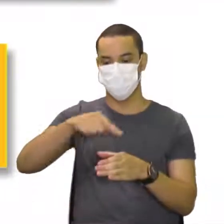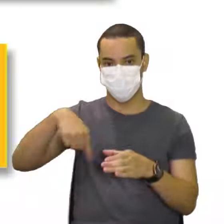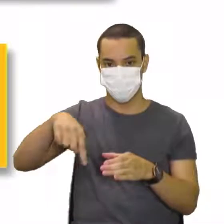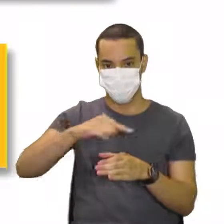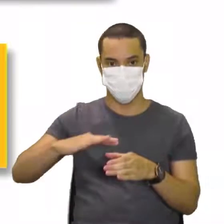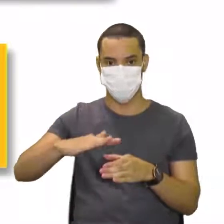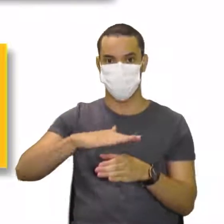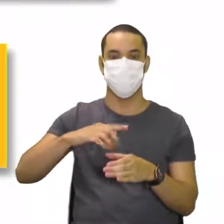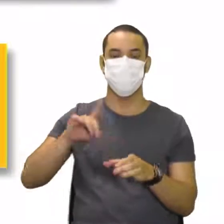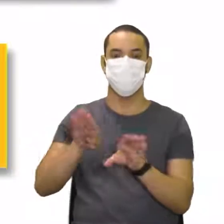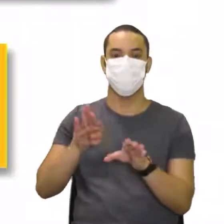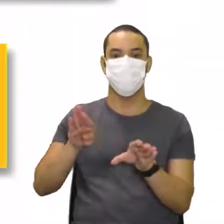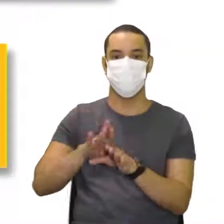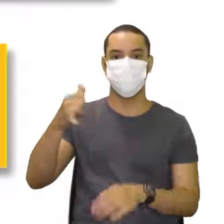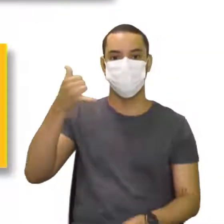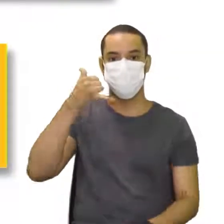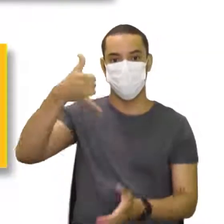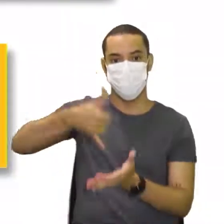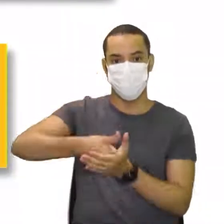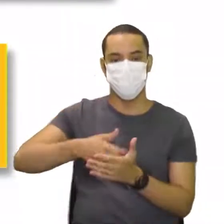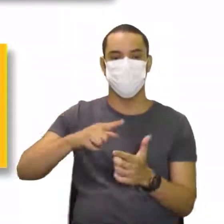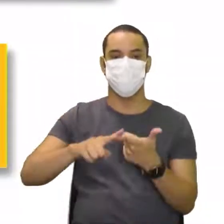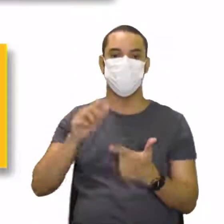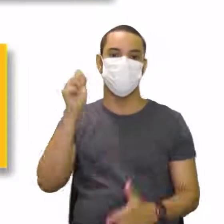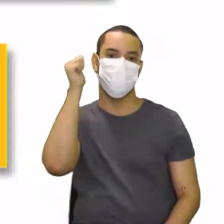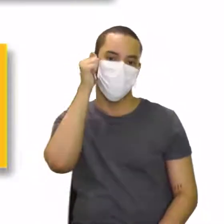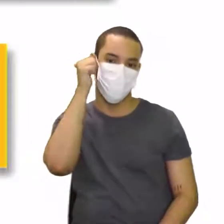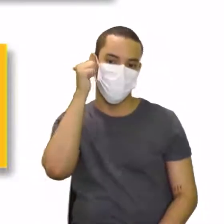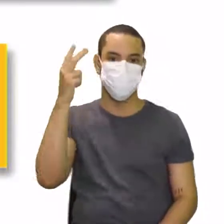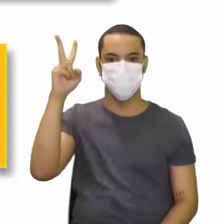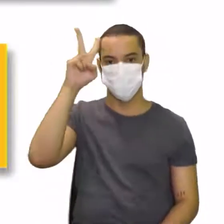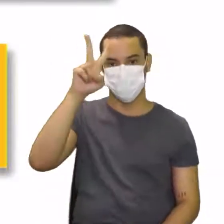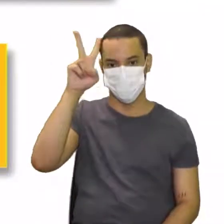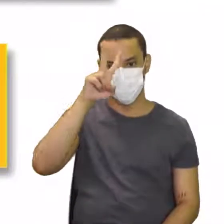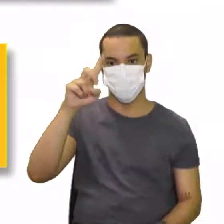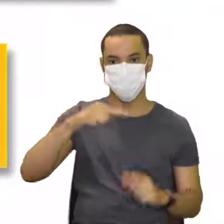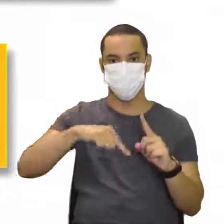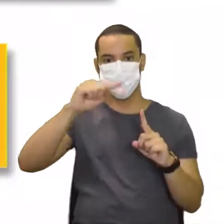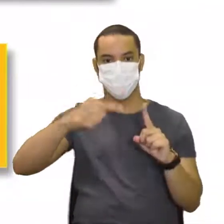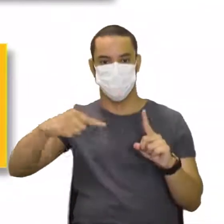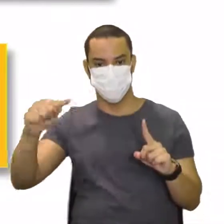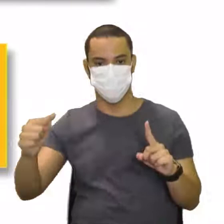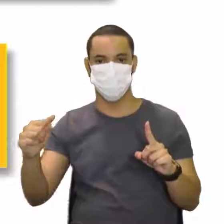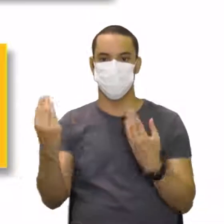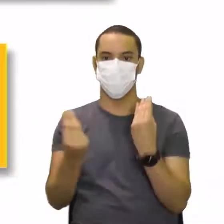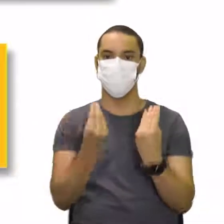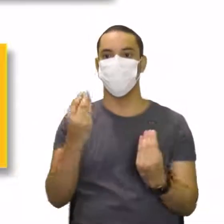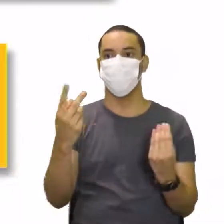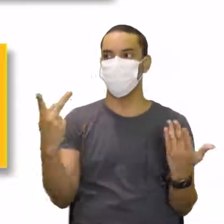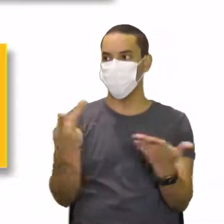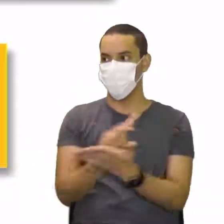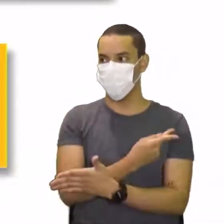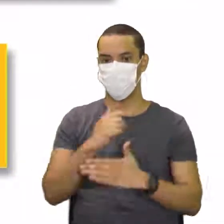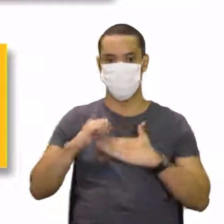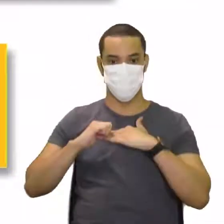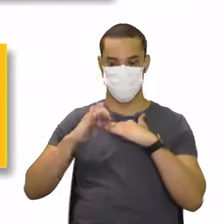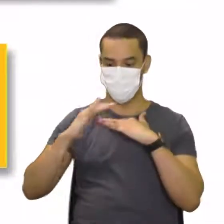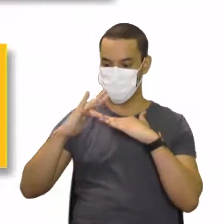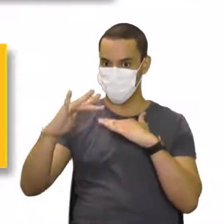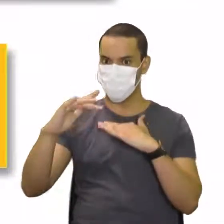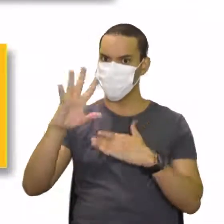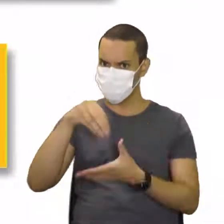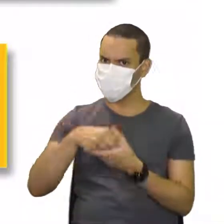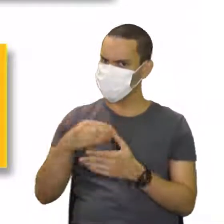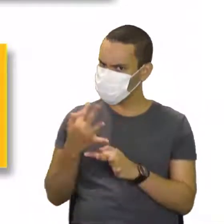do telefone, do rádio, da história do rádio, circuito oscilante, a modulação do sinal. Professora, se envolve